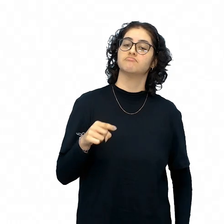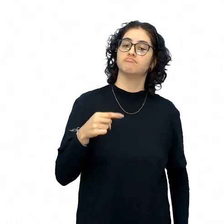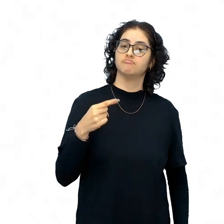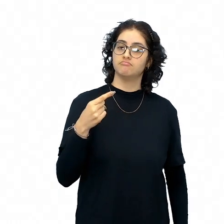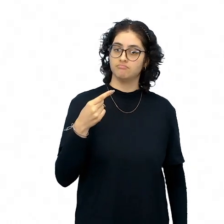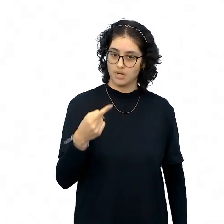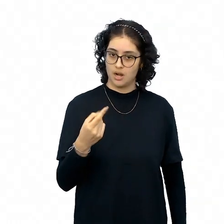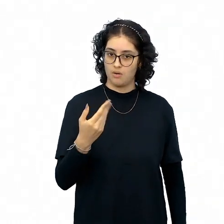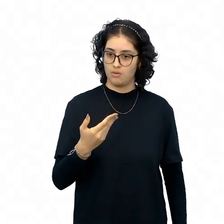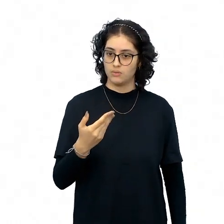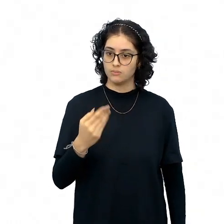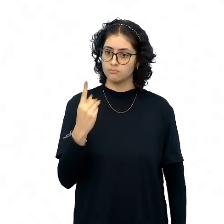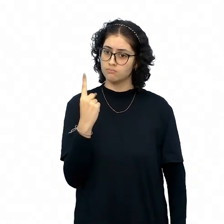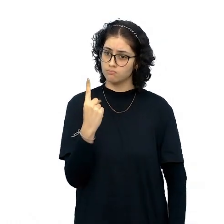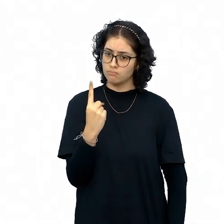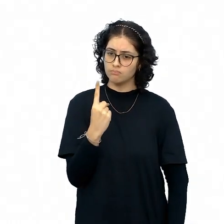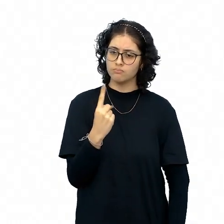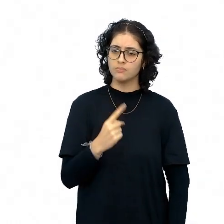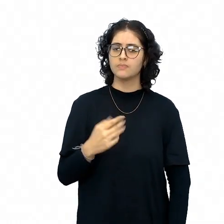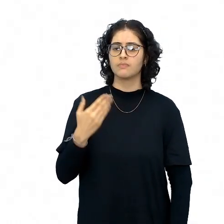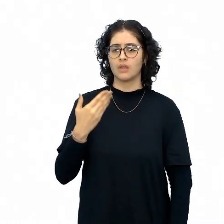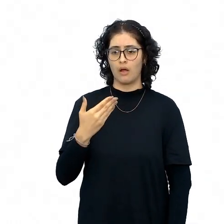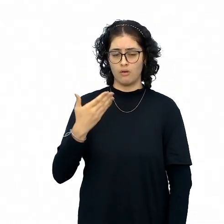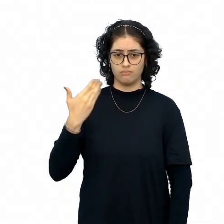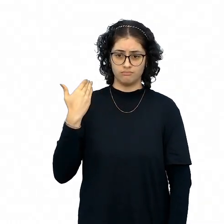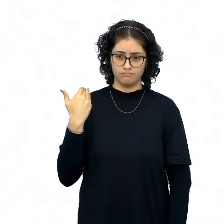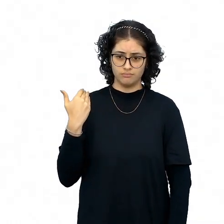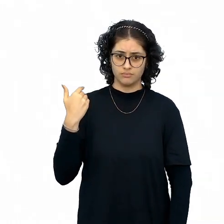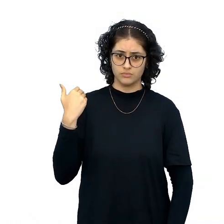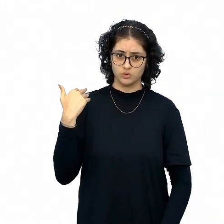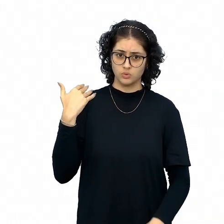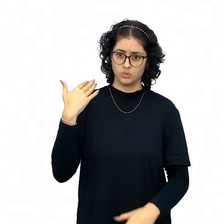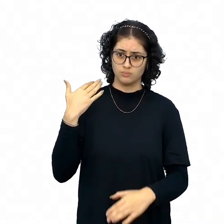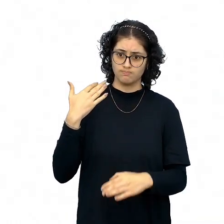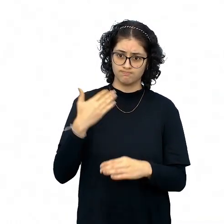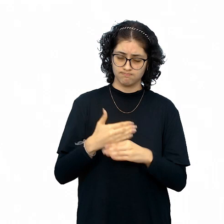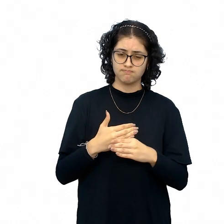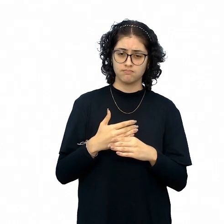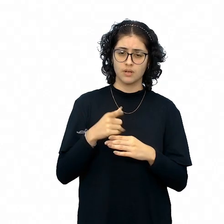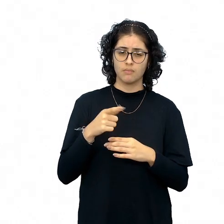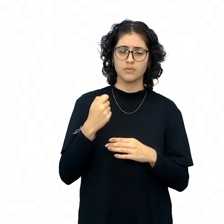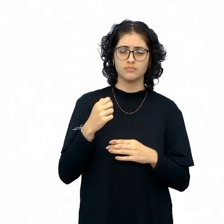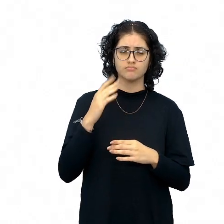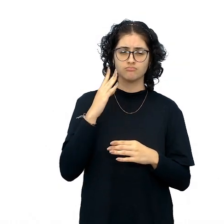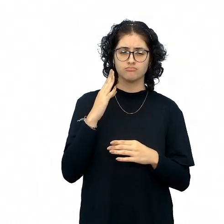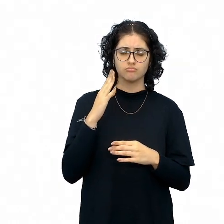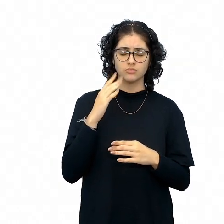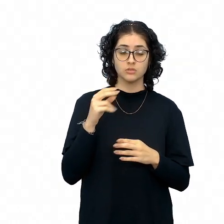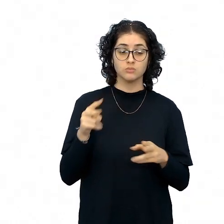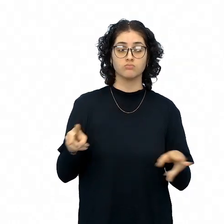a aula 1, as outras aulas vão conduzindo o estudante para a análise dessa